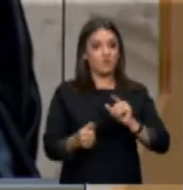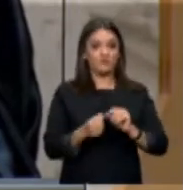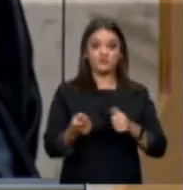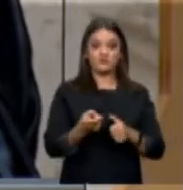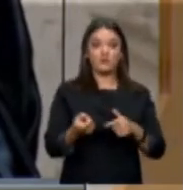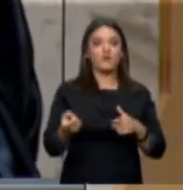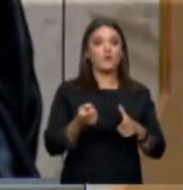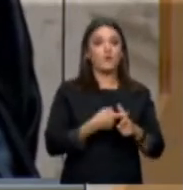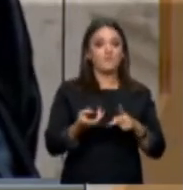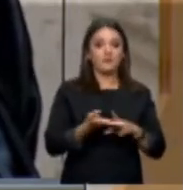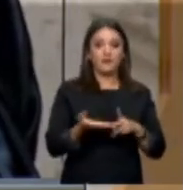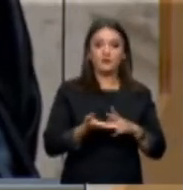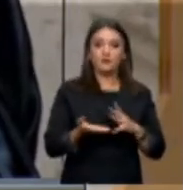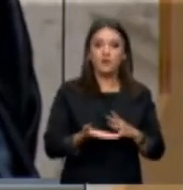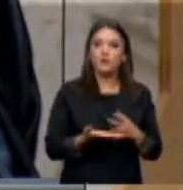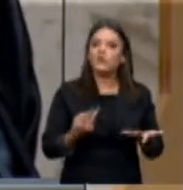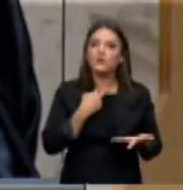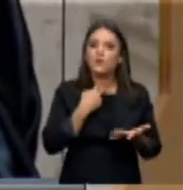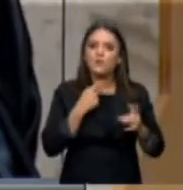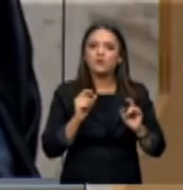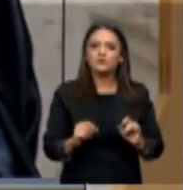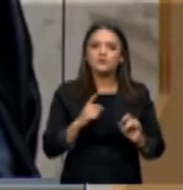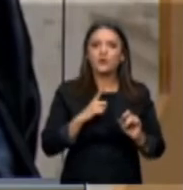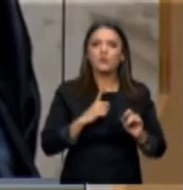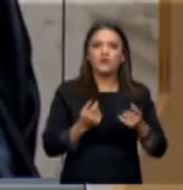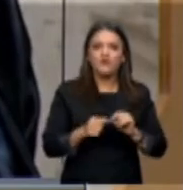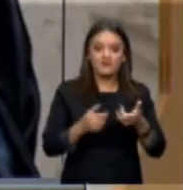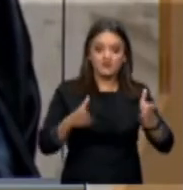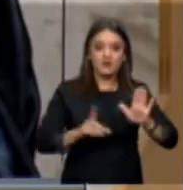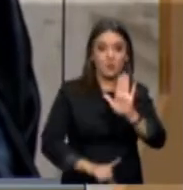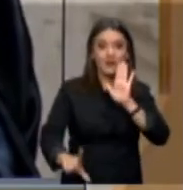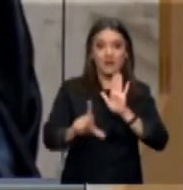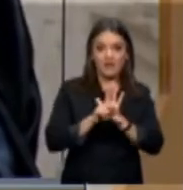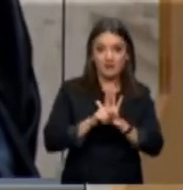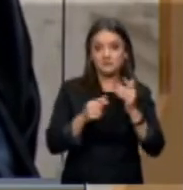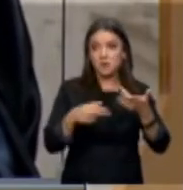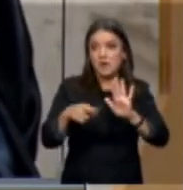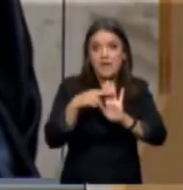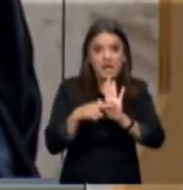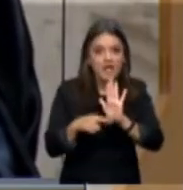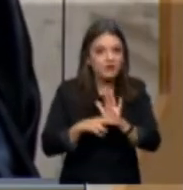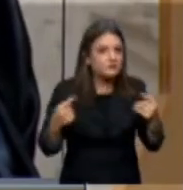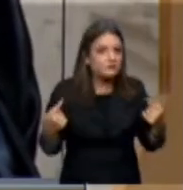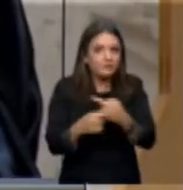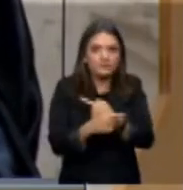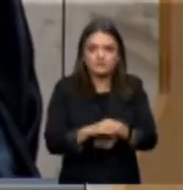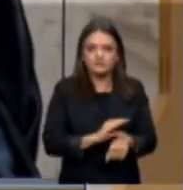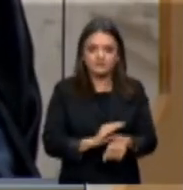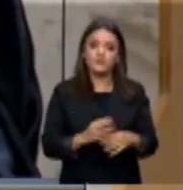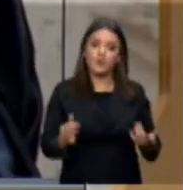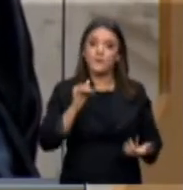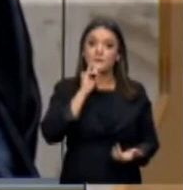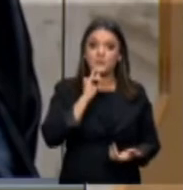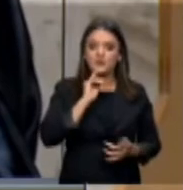há data vênia de se admitir o implemento legislativo de adicionais critérios que lhe sejam destoantes, como, por exemplo,